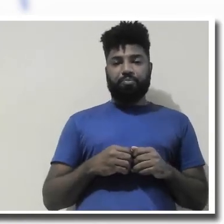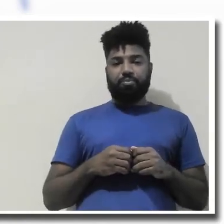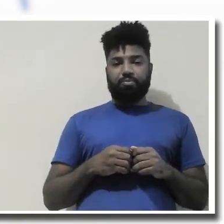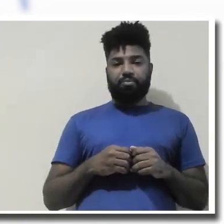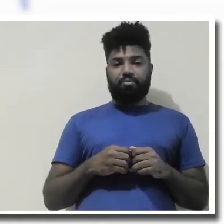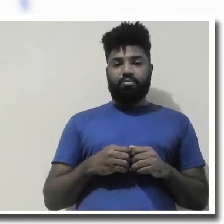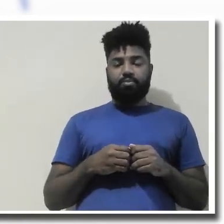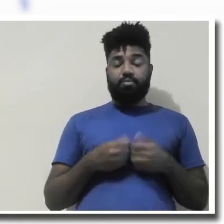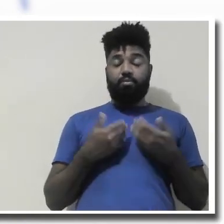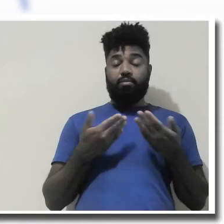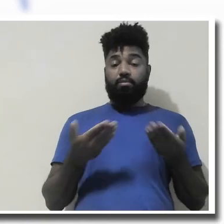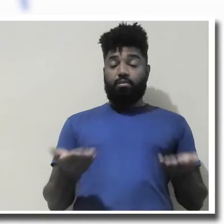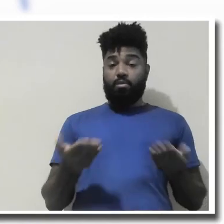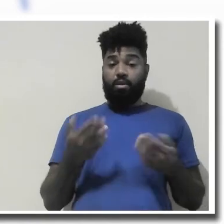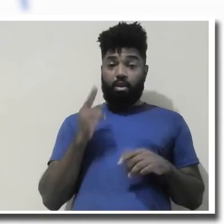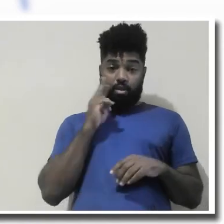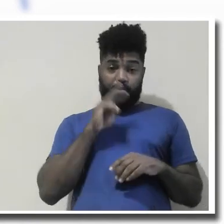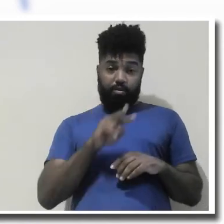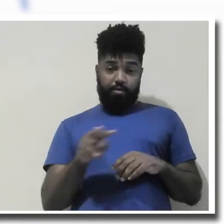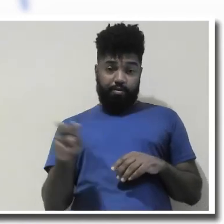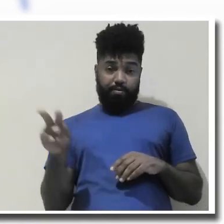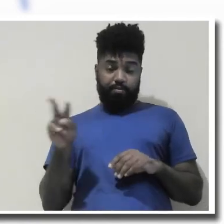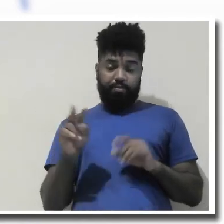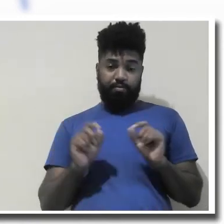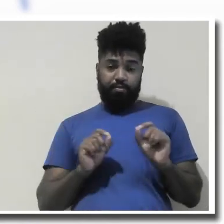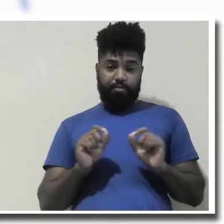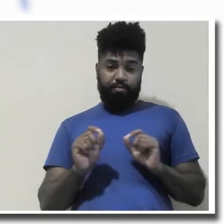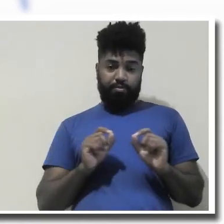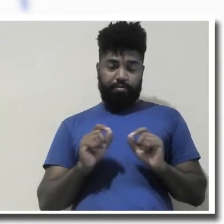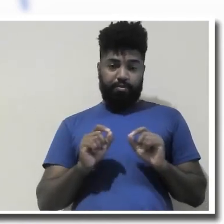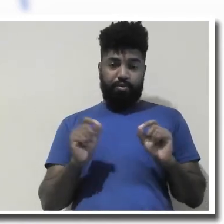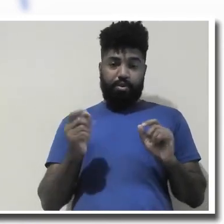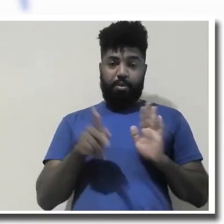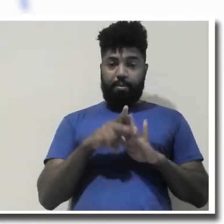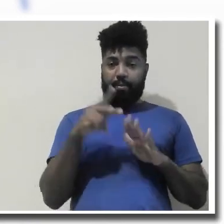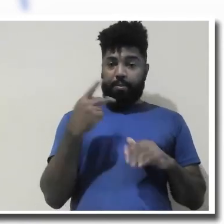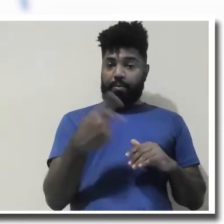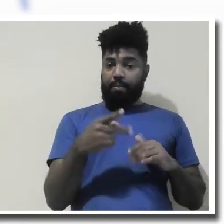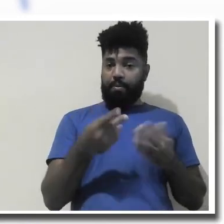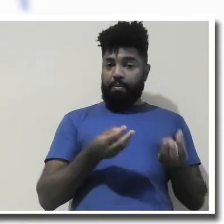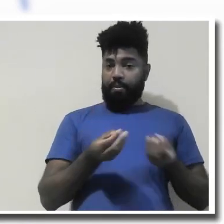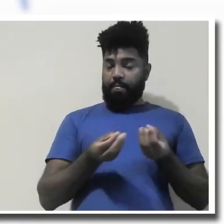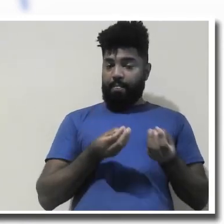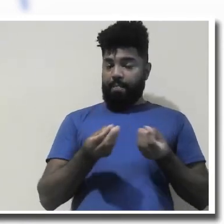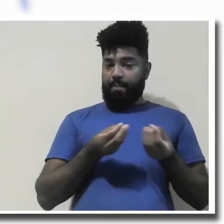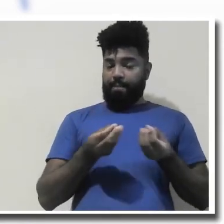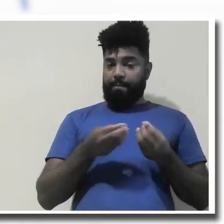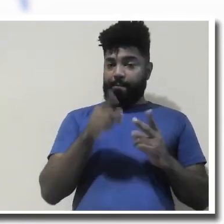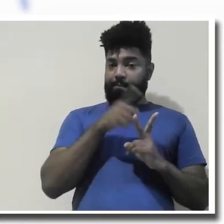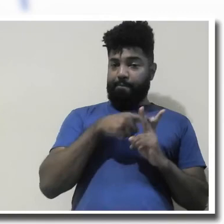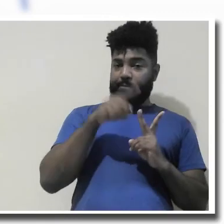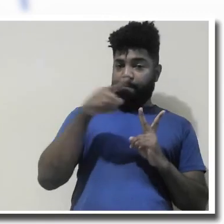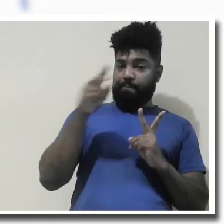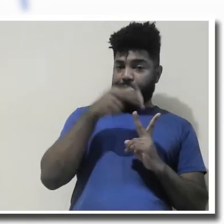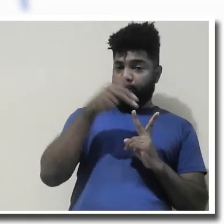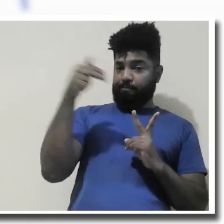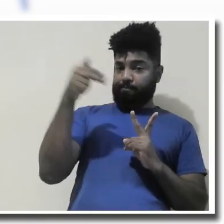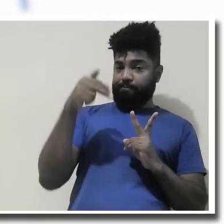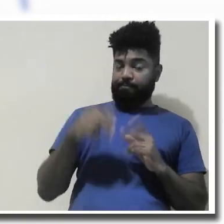é possível enunciar a seguinte propriedade: a raiz enésima de